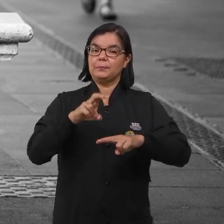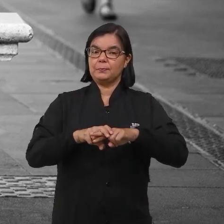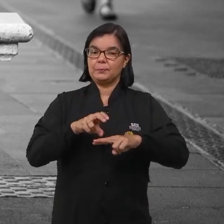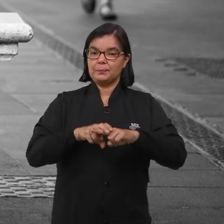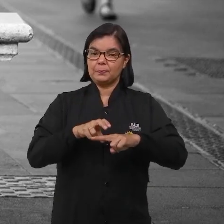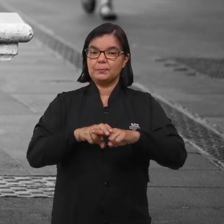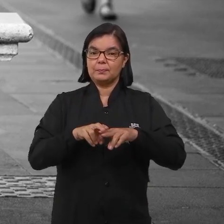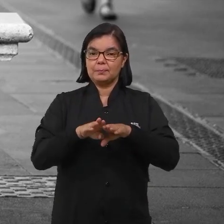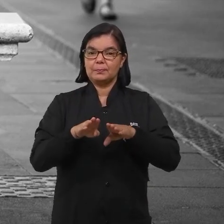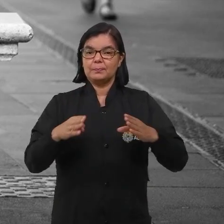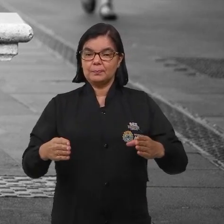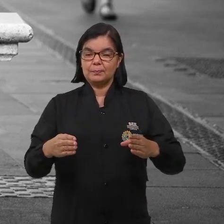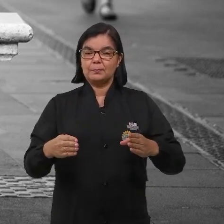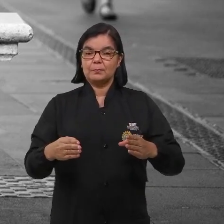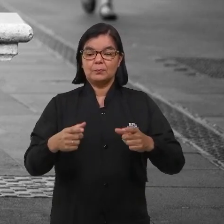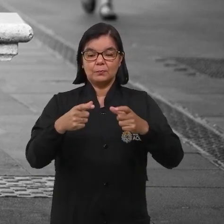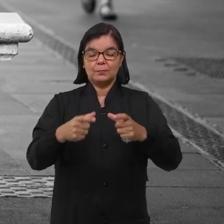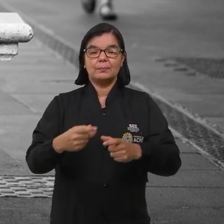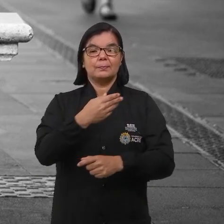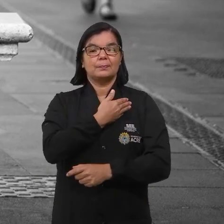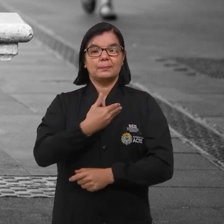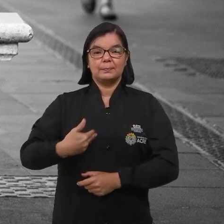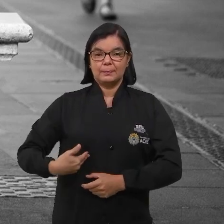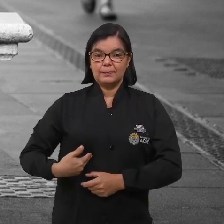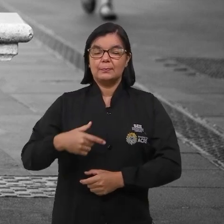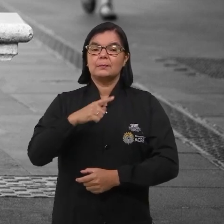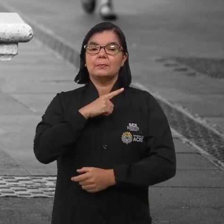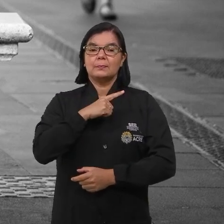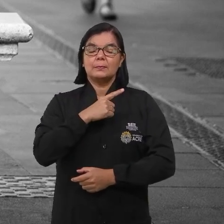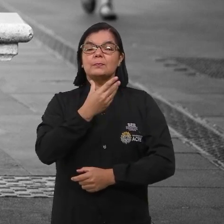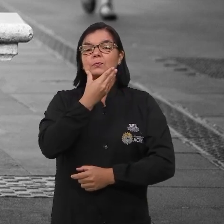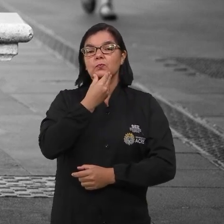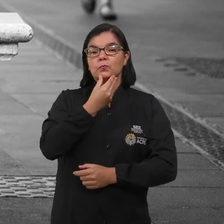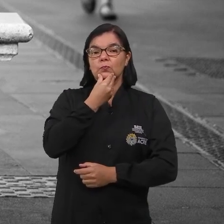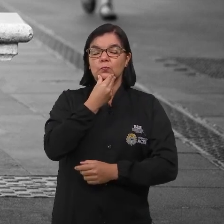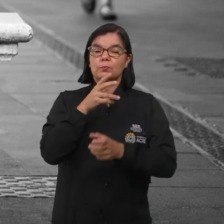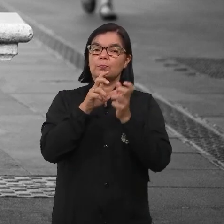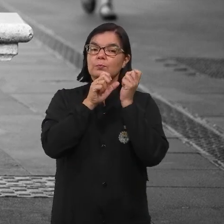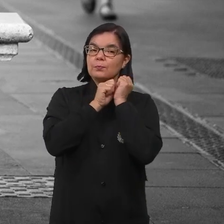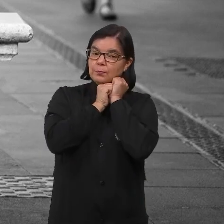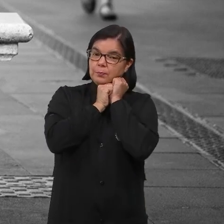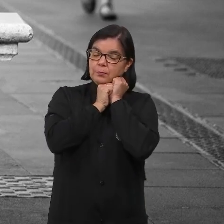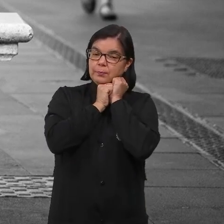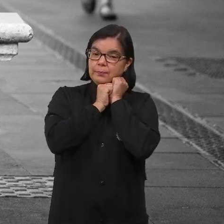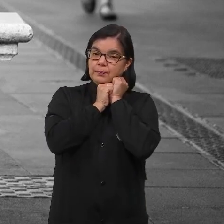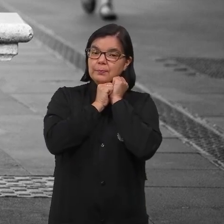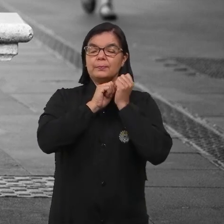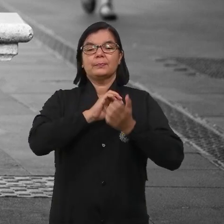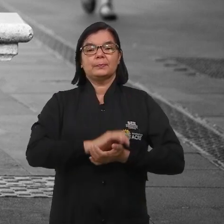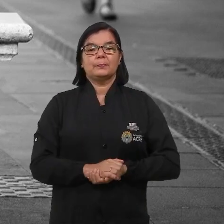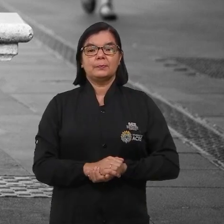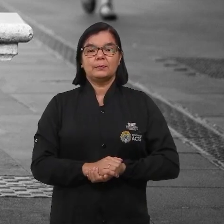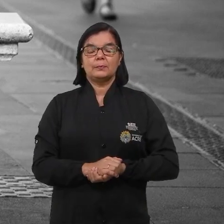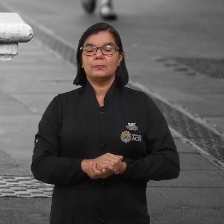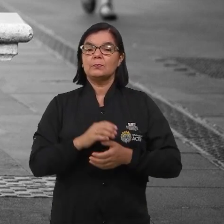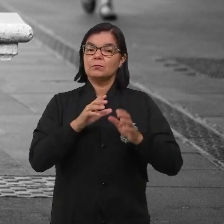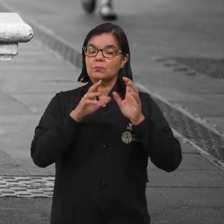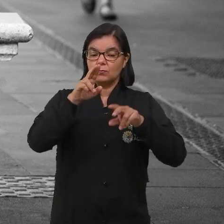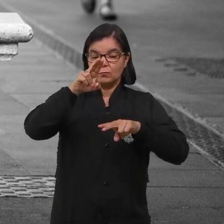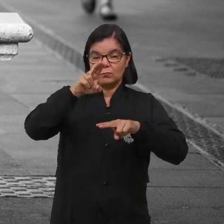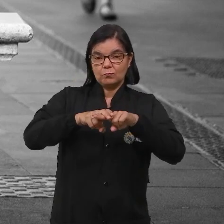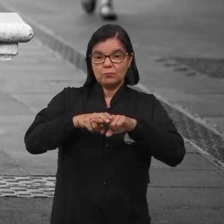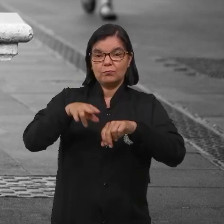um determinado espaço público e nós temos um homem deitado, dormindo,